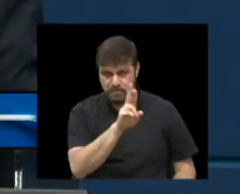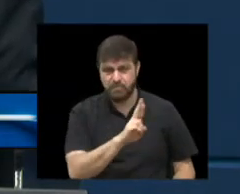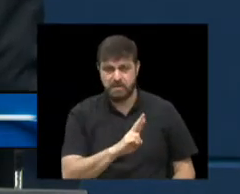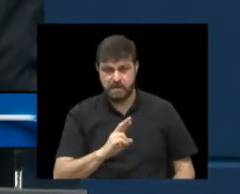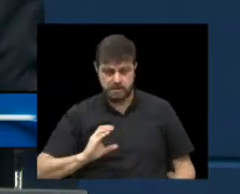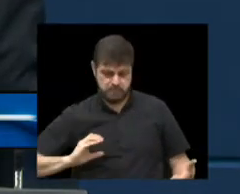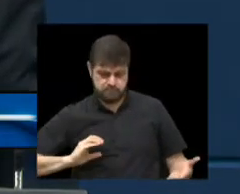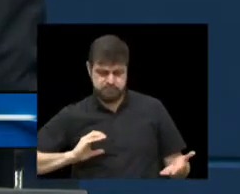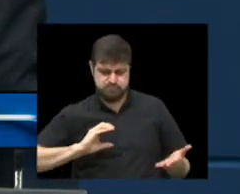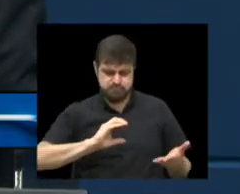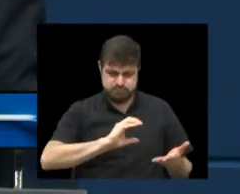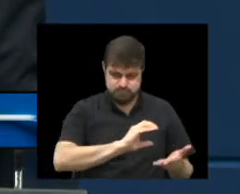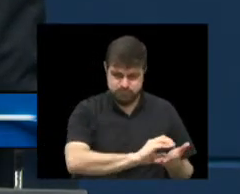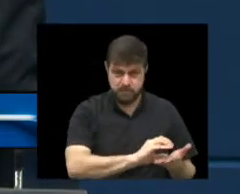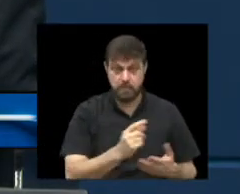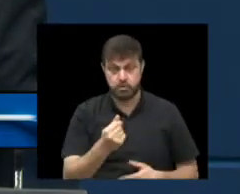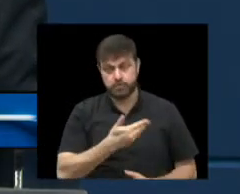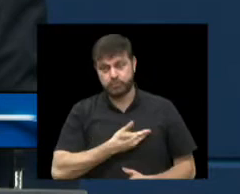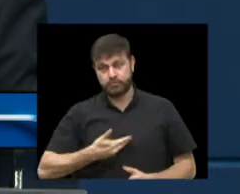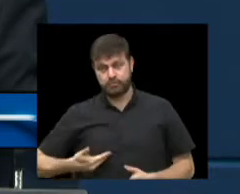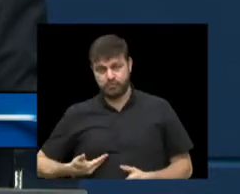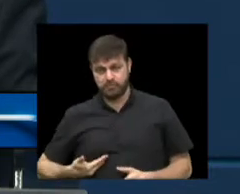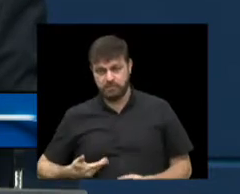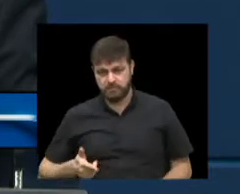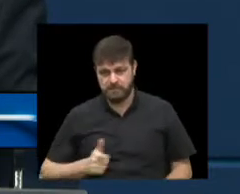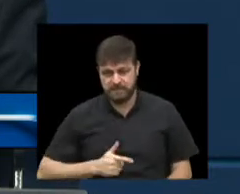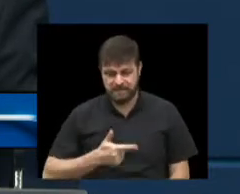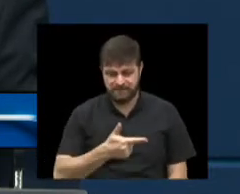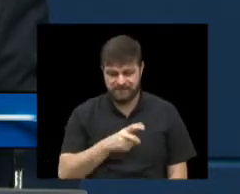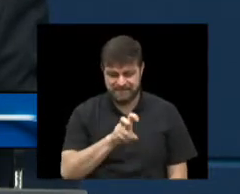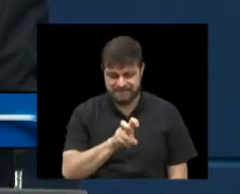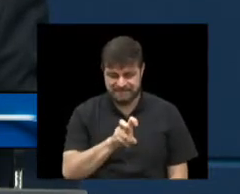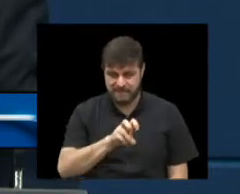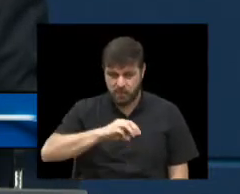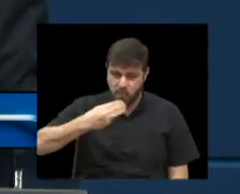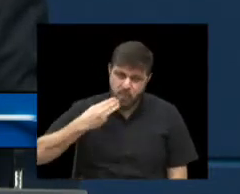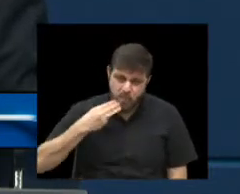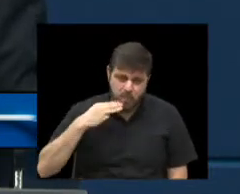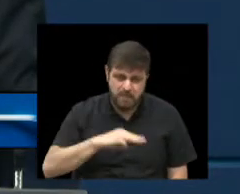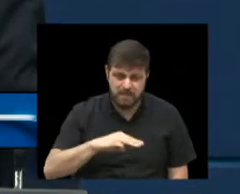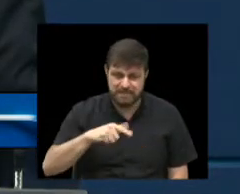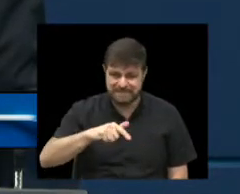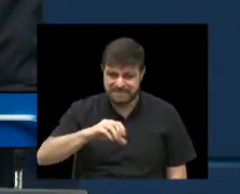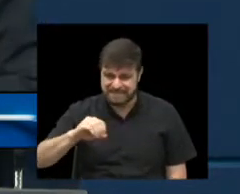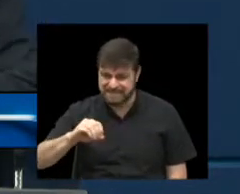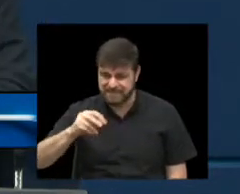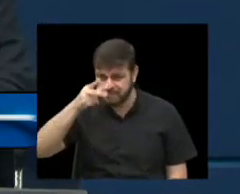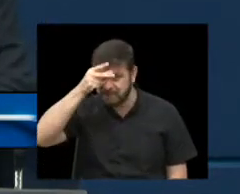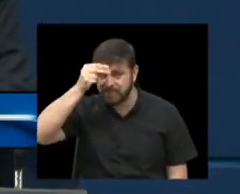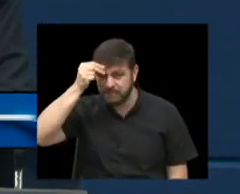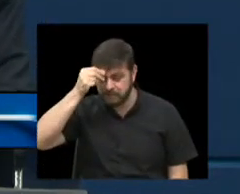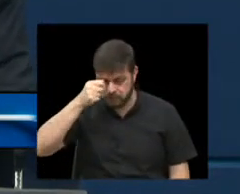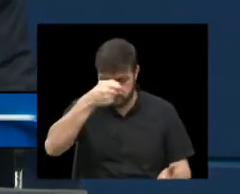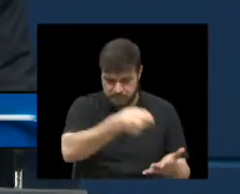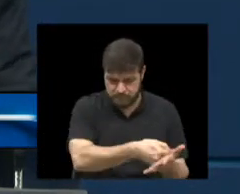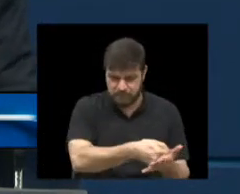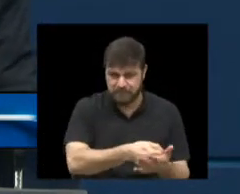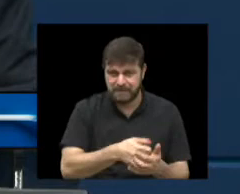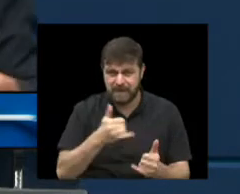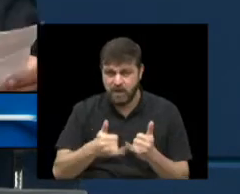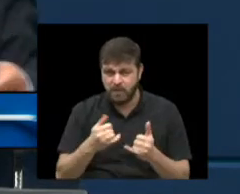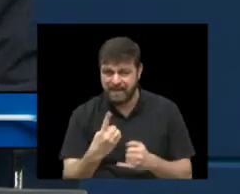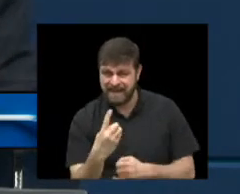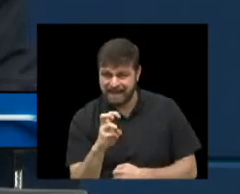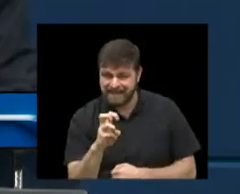reais dos cofres públicos, sendo 25 milhões e 700 mil da prefeitura e quase 15 milhões do